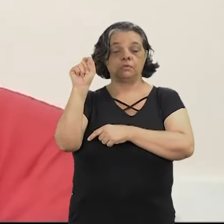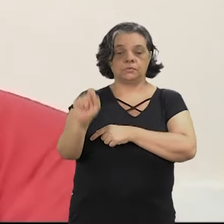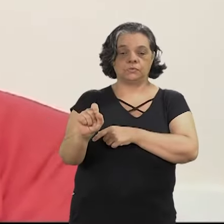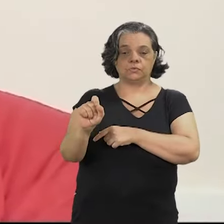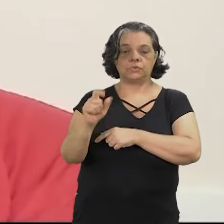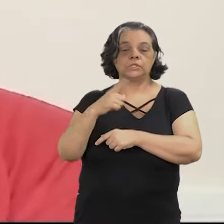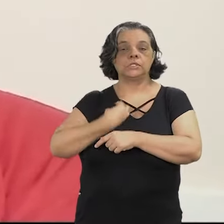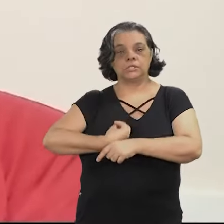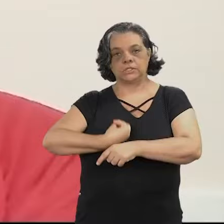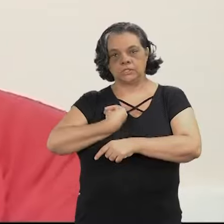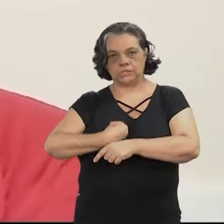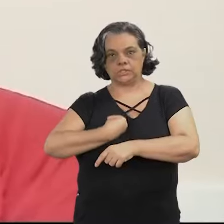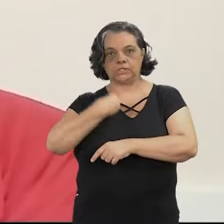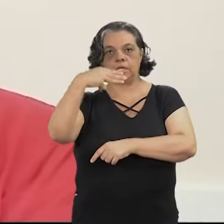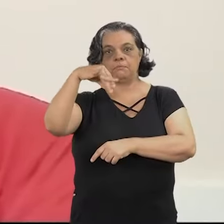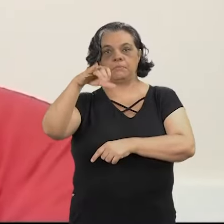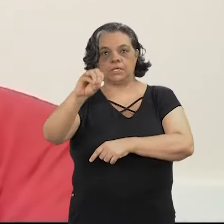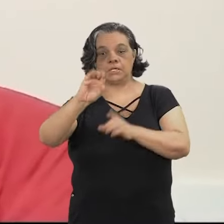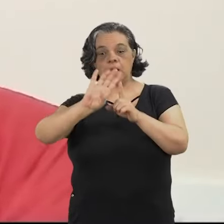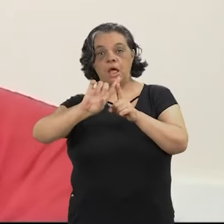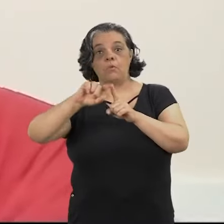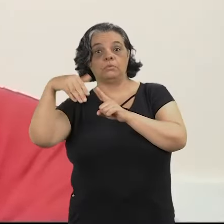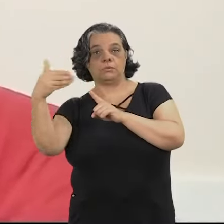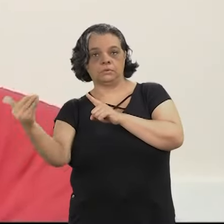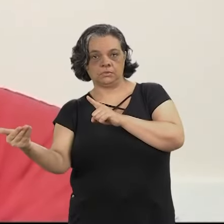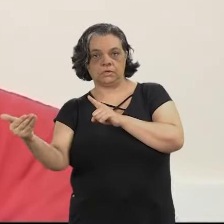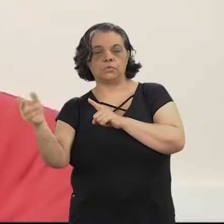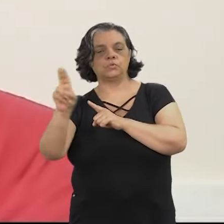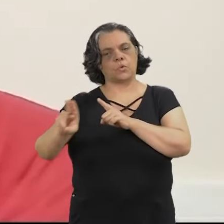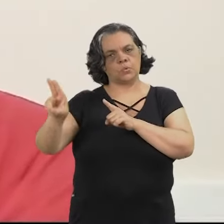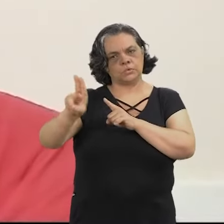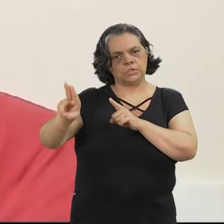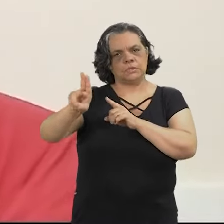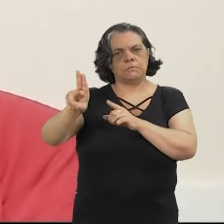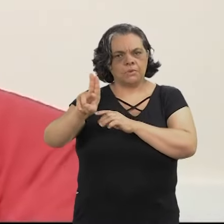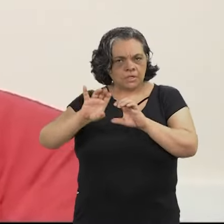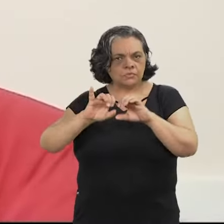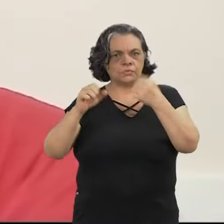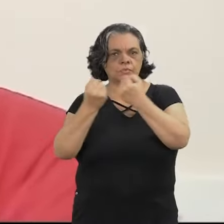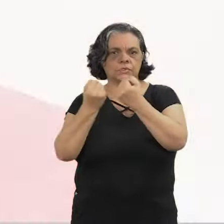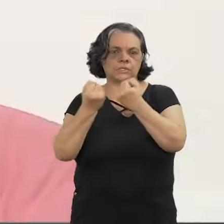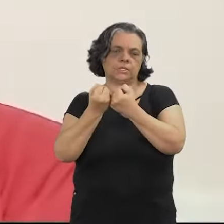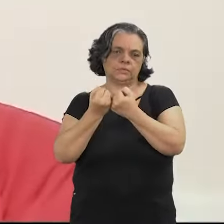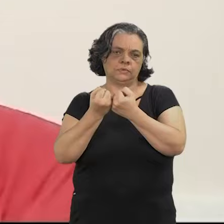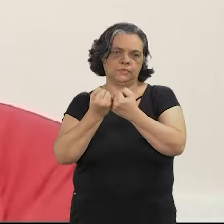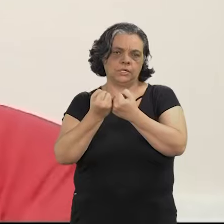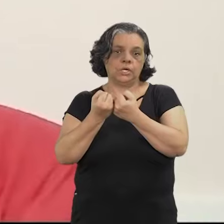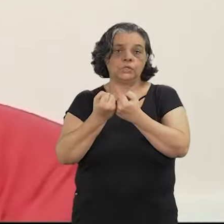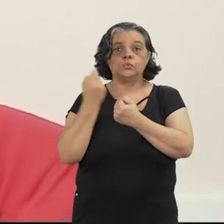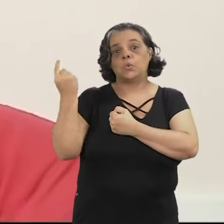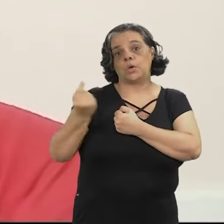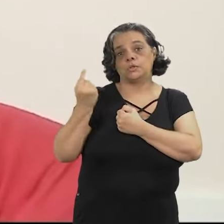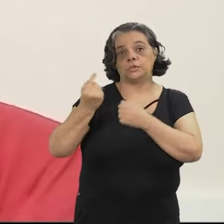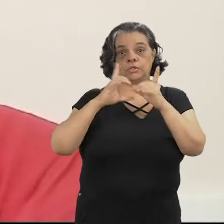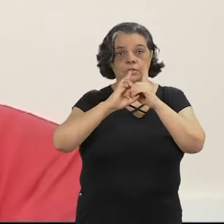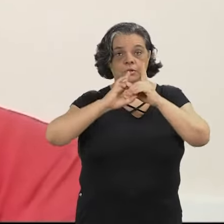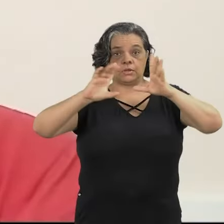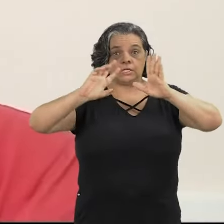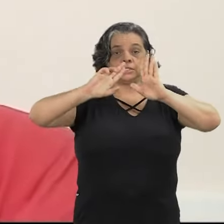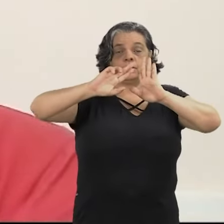isso existem as mías alternativas que hoje são muito utilizadas pela sociedade civil só existe uma sociedade